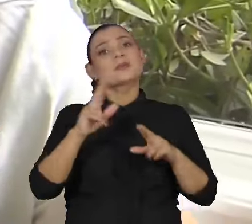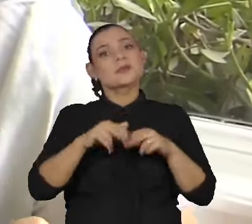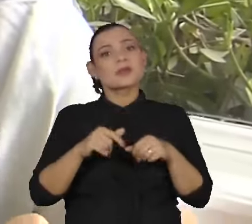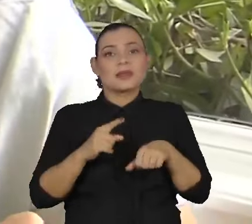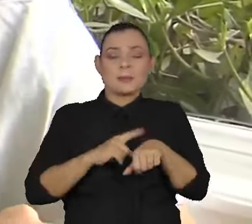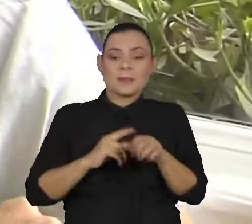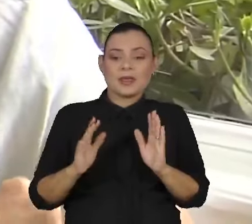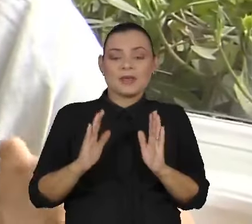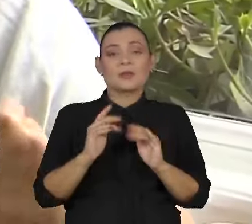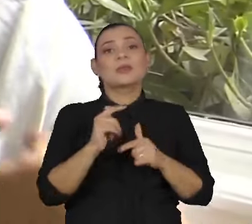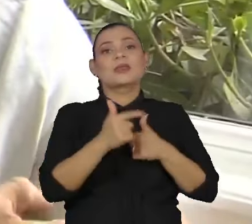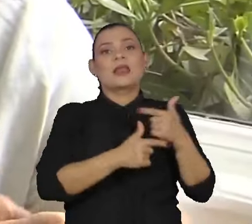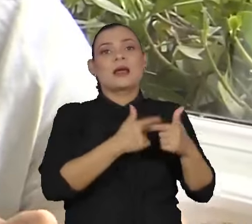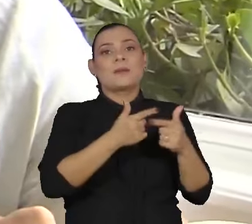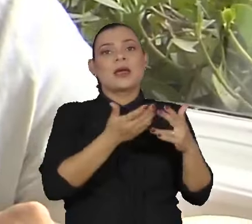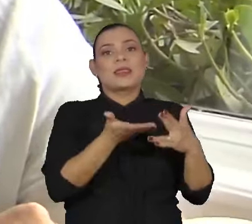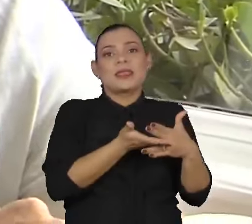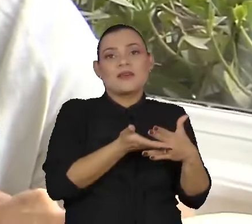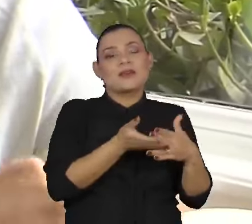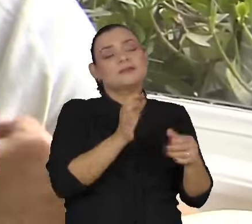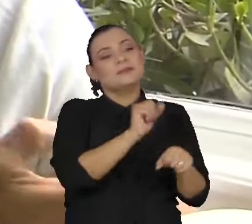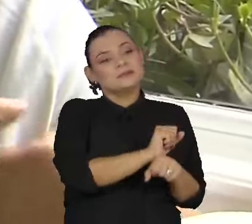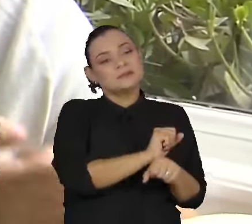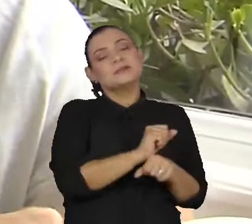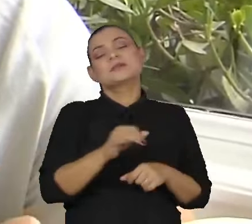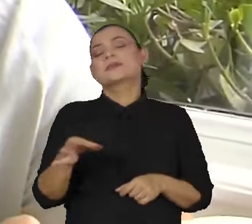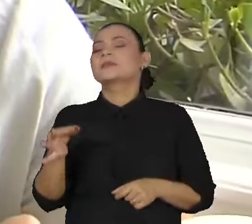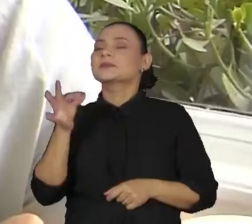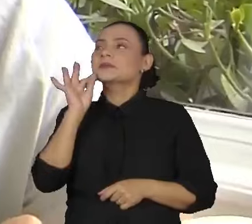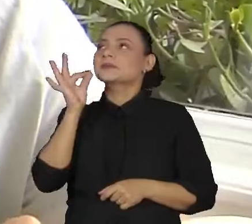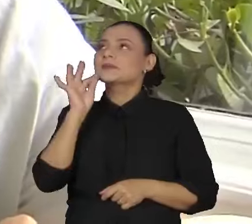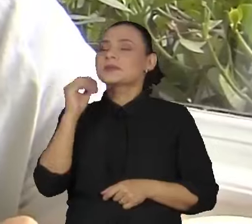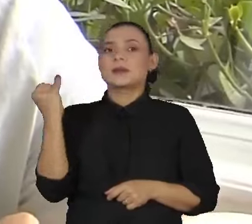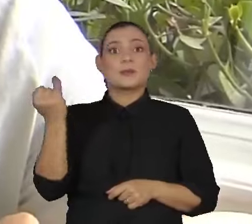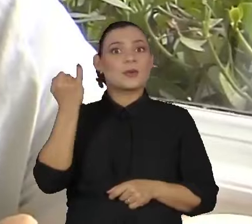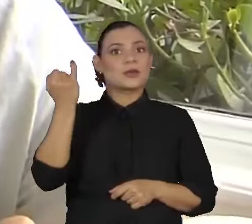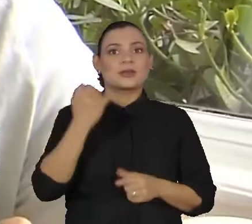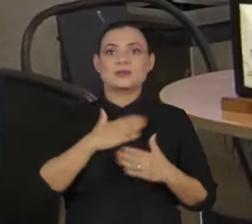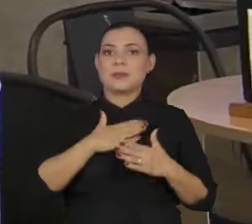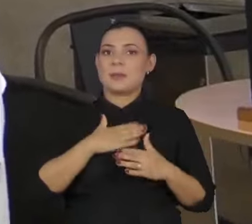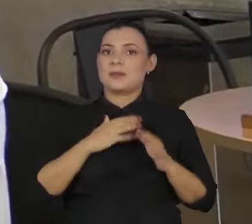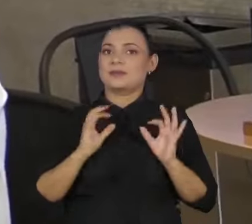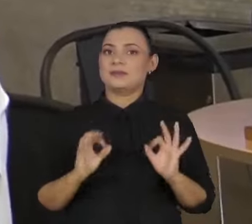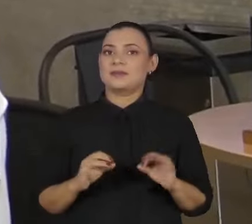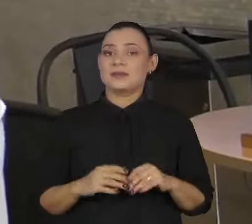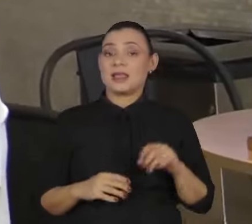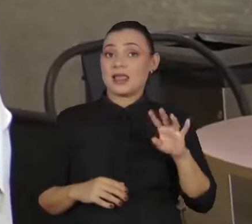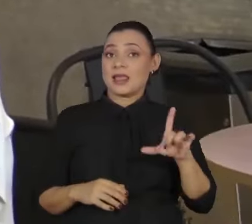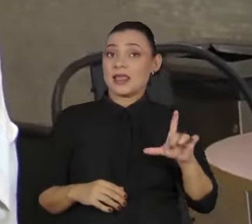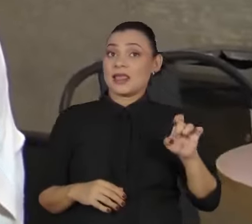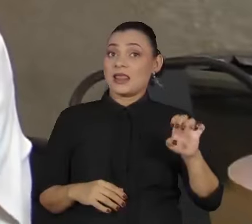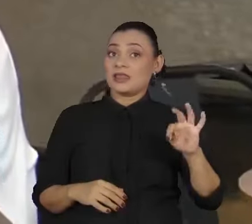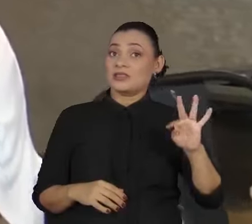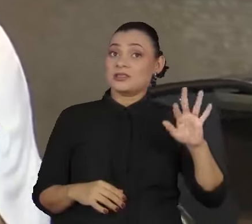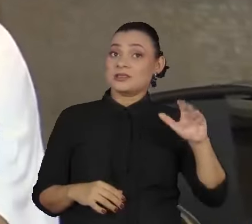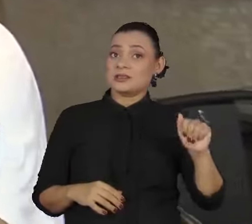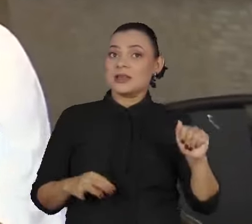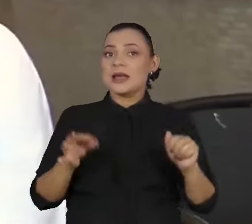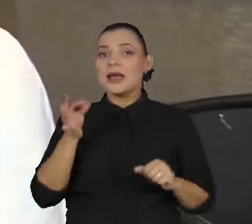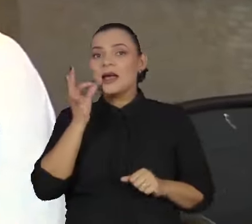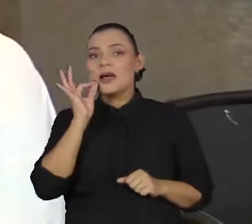do trabalho, nos intervalos, ele para mim é primordial hoje, no dia a dia. Para Letícia, o café tem gosto